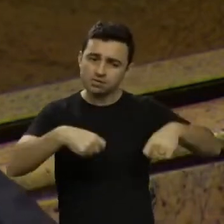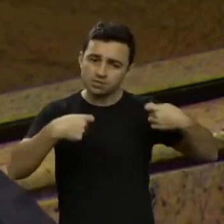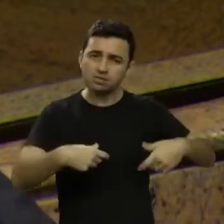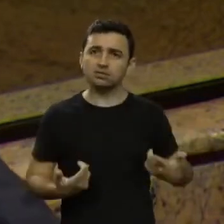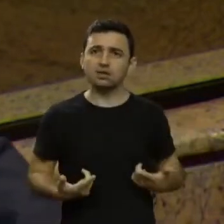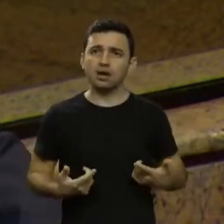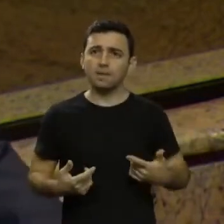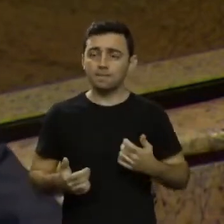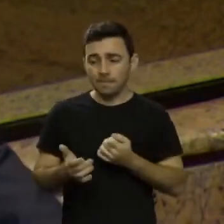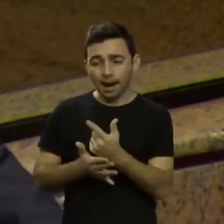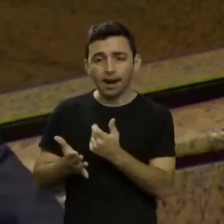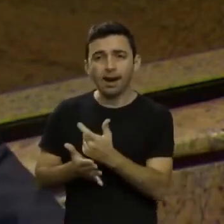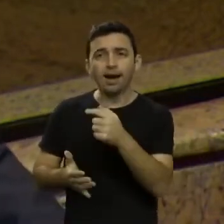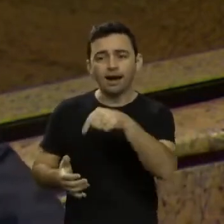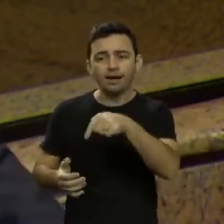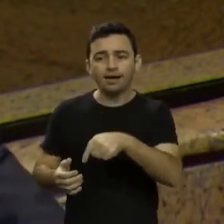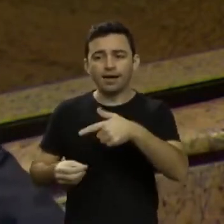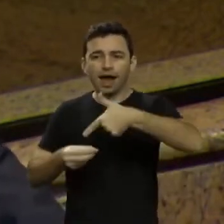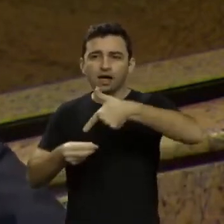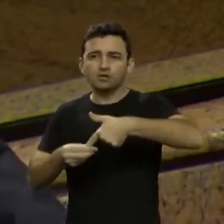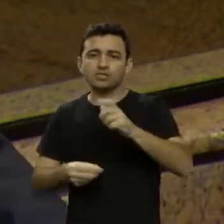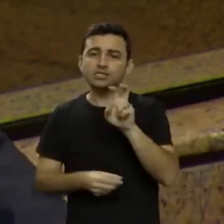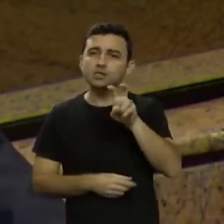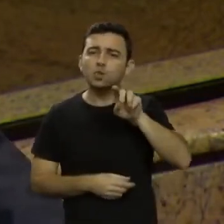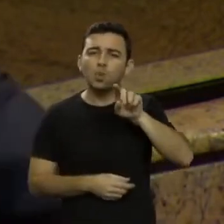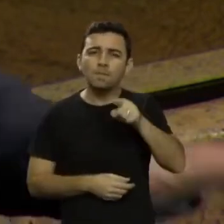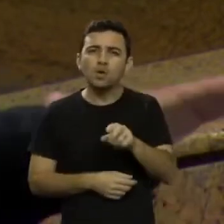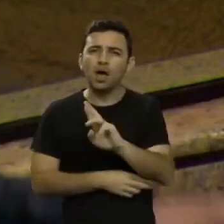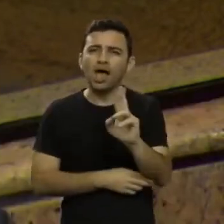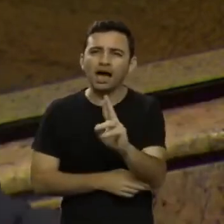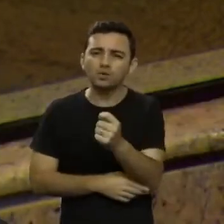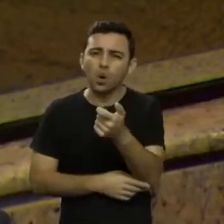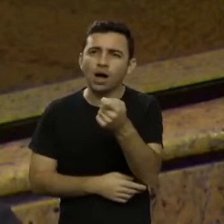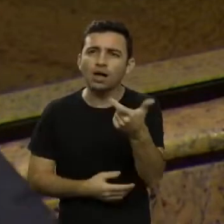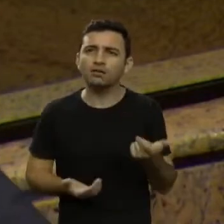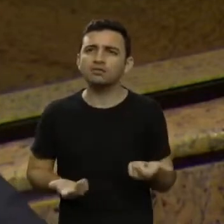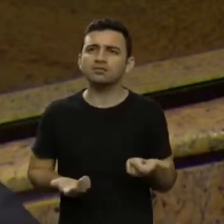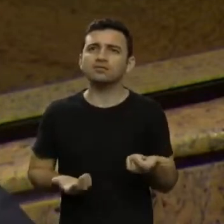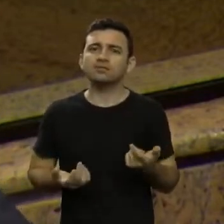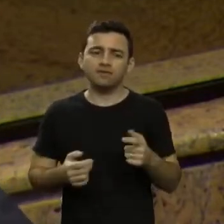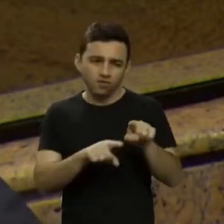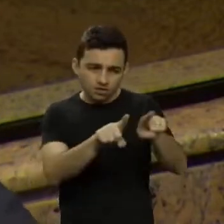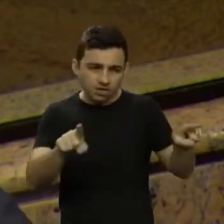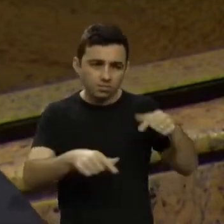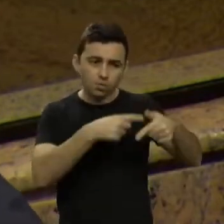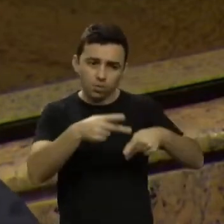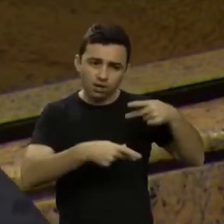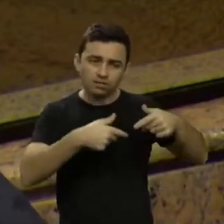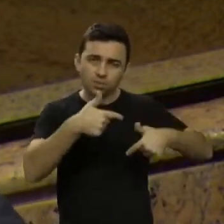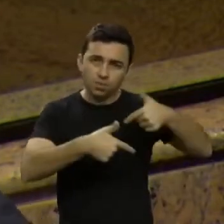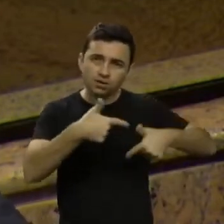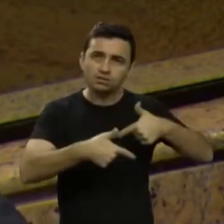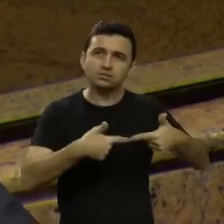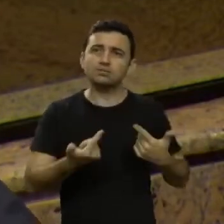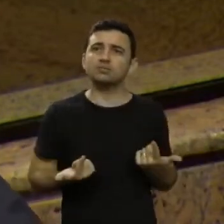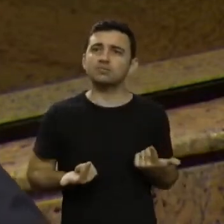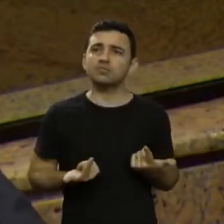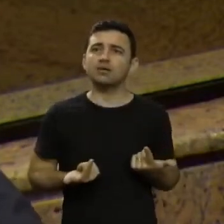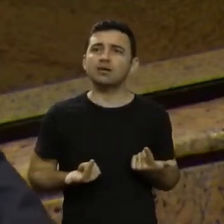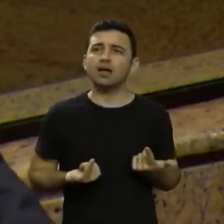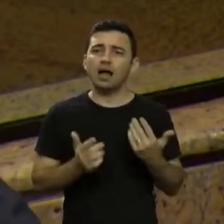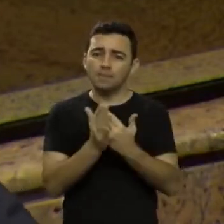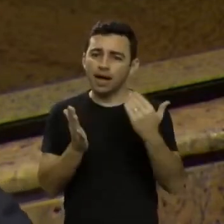precisamos pagar vale gasolina de quase R$ 5.000. Trabalhe mais, catarinense. Nós precisamos pagar os